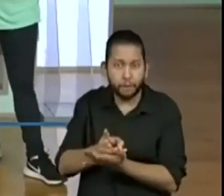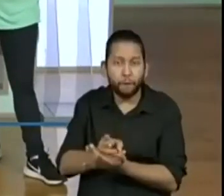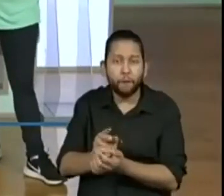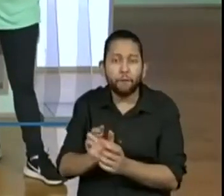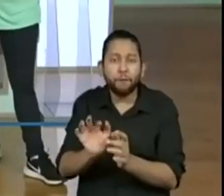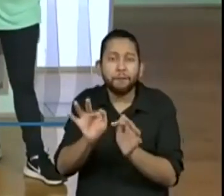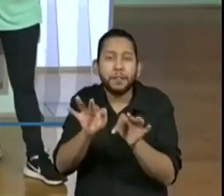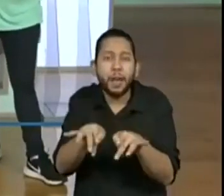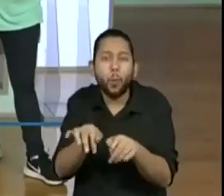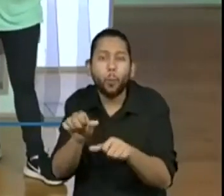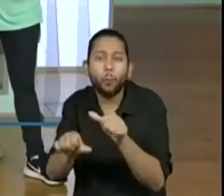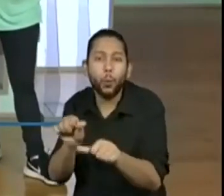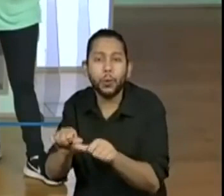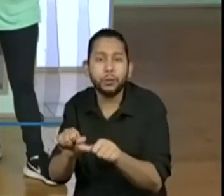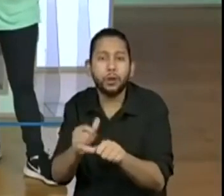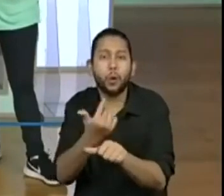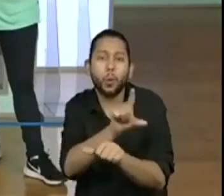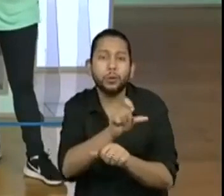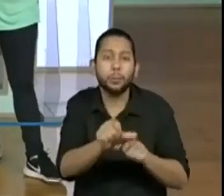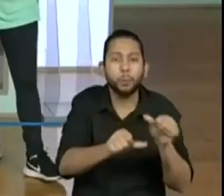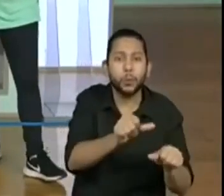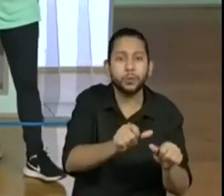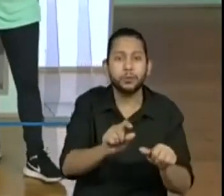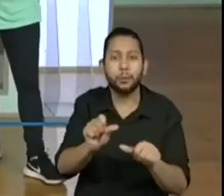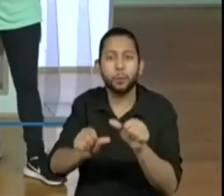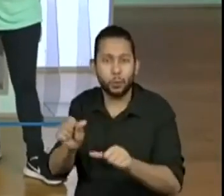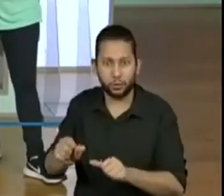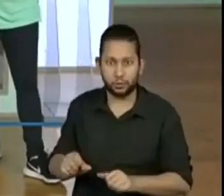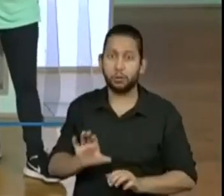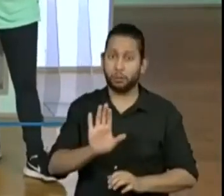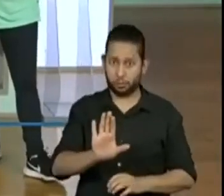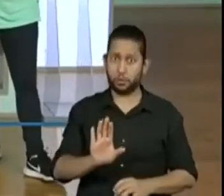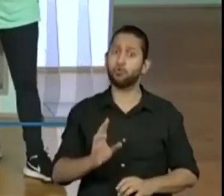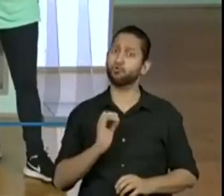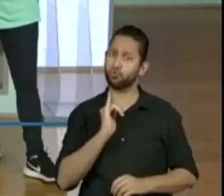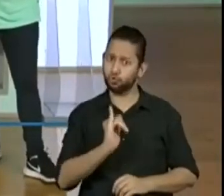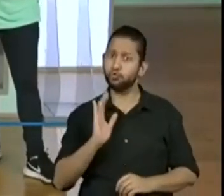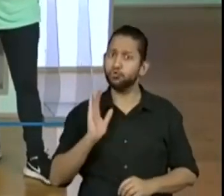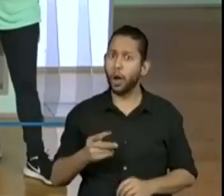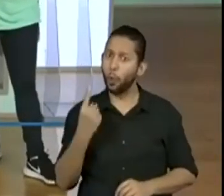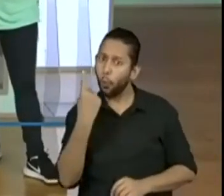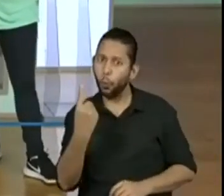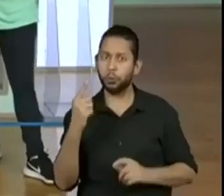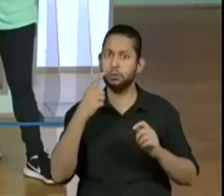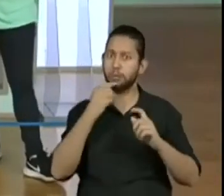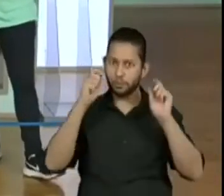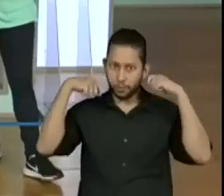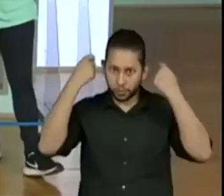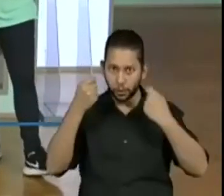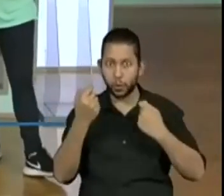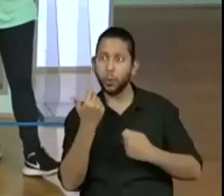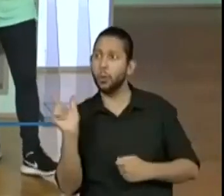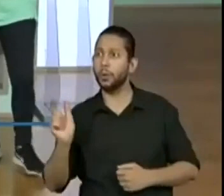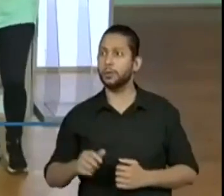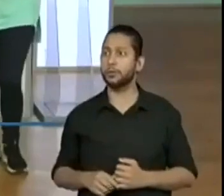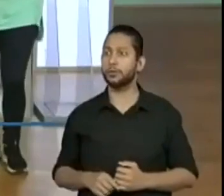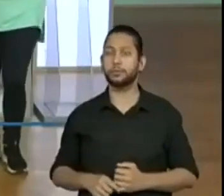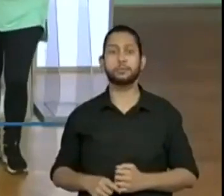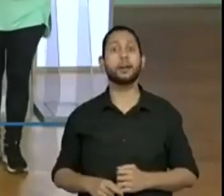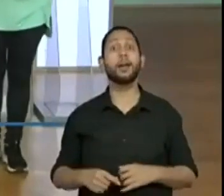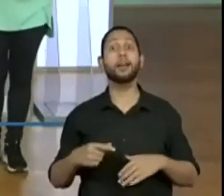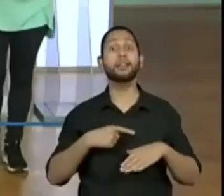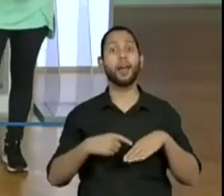no final muda. Então, além do Chapeuzinho Vermelho, o que mais? Ó, a professora Eliette mandou